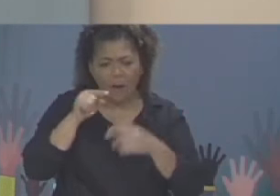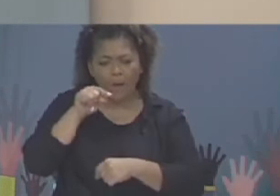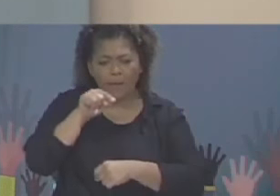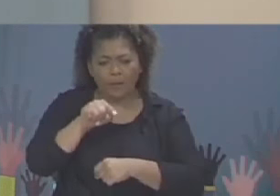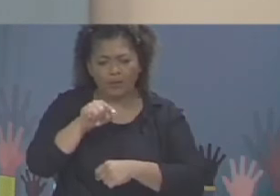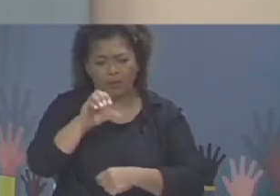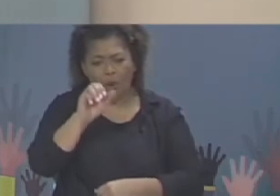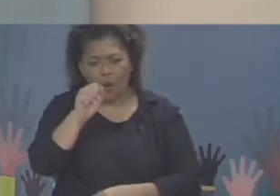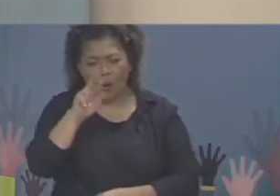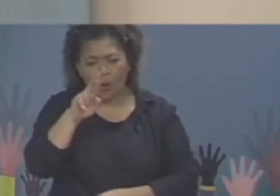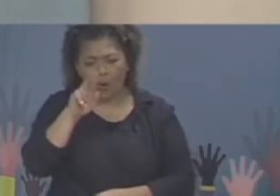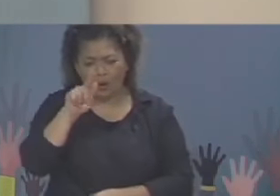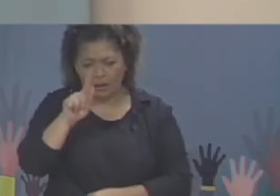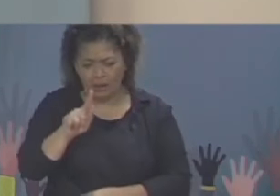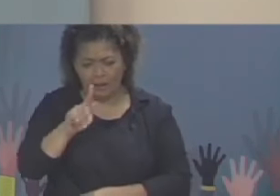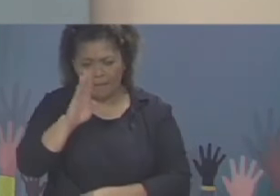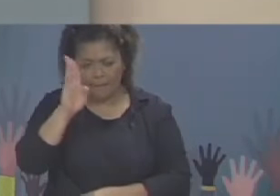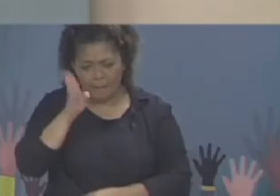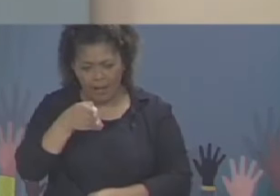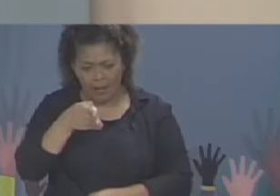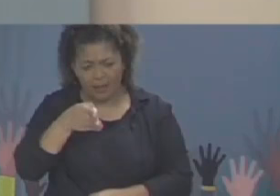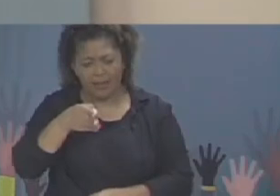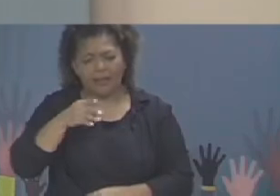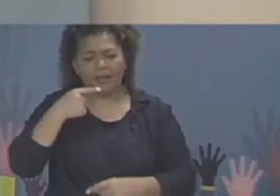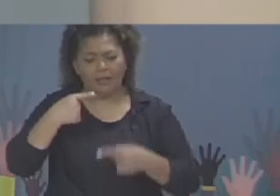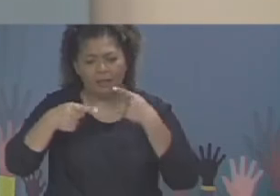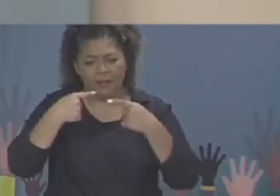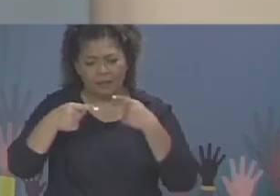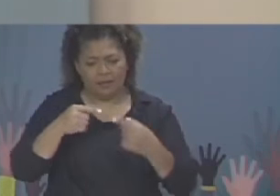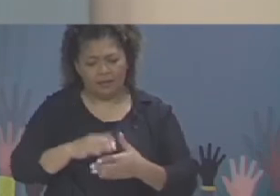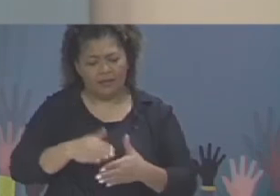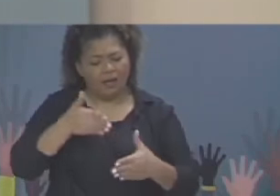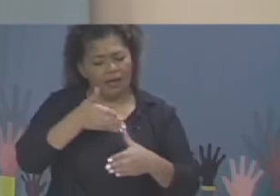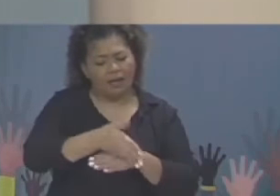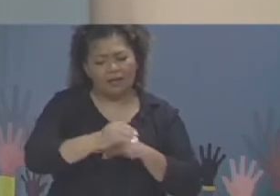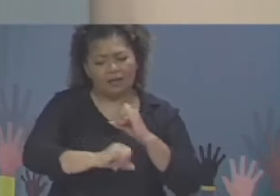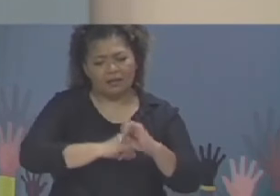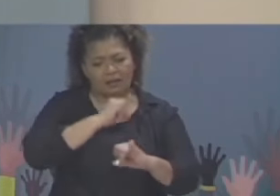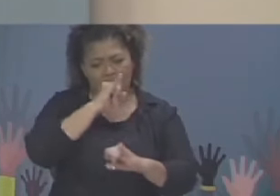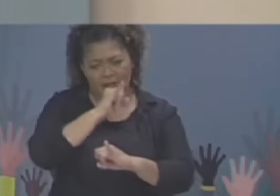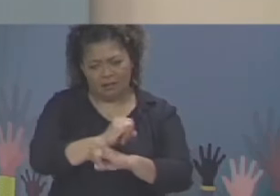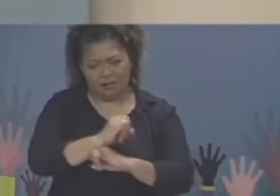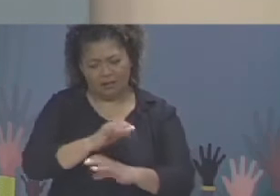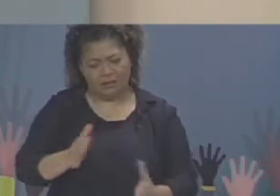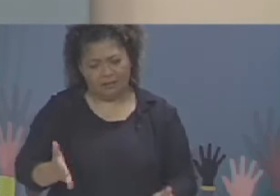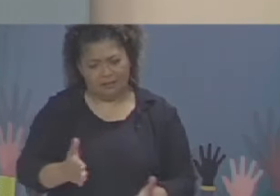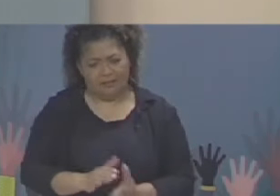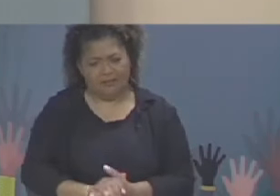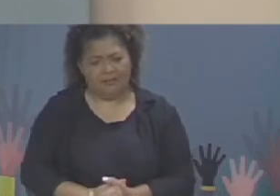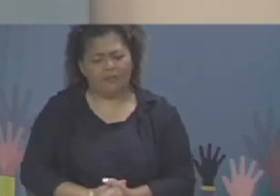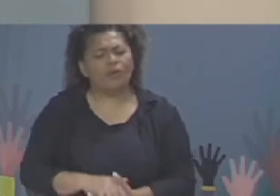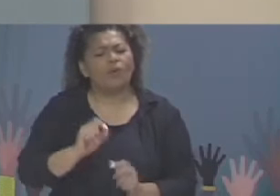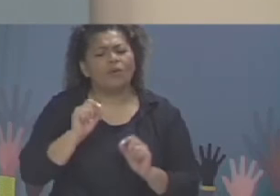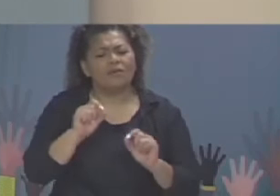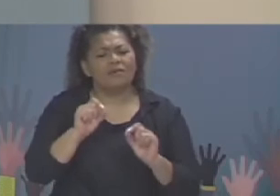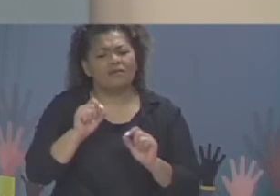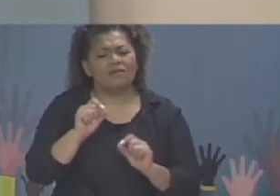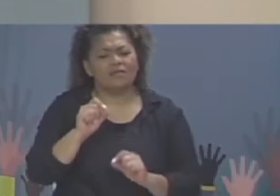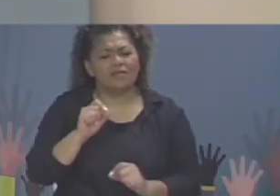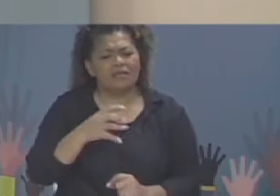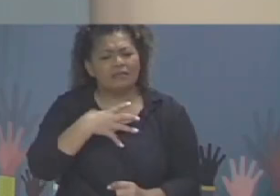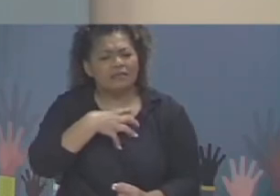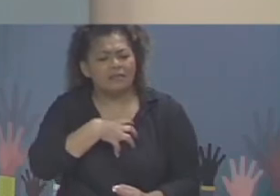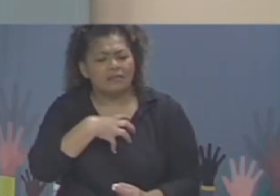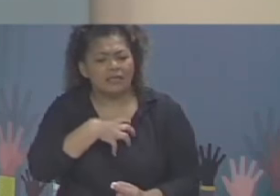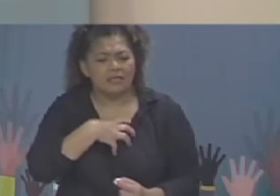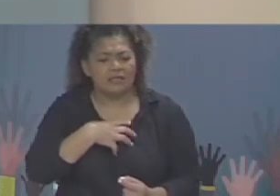renovaçãodapsicologia.org/debate. Ali você vai ter um formulário, um questionário, no qual você poderá responder o que você acha desse debate, inclusive como você se